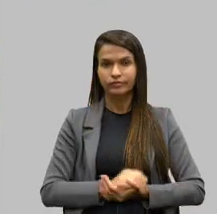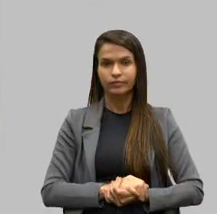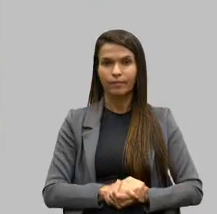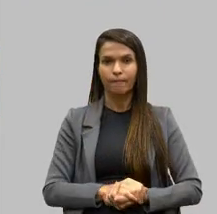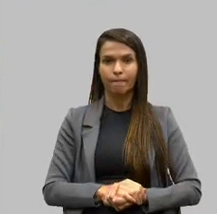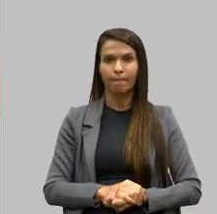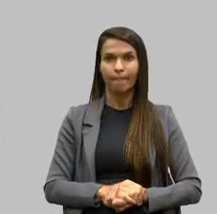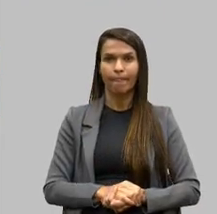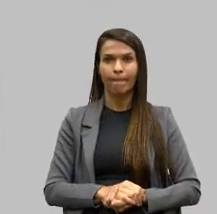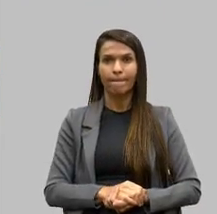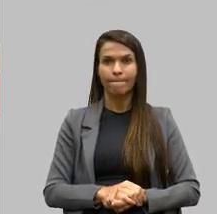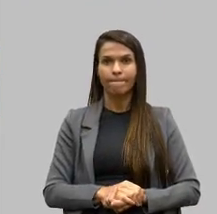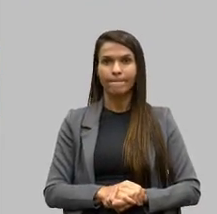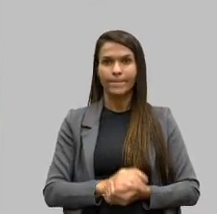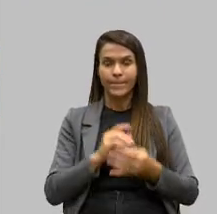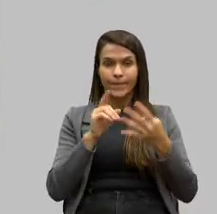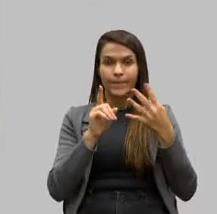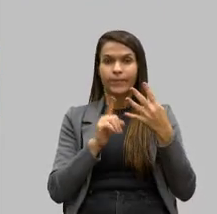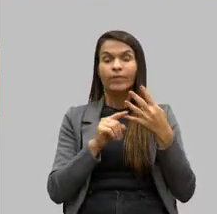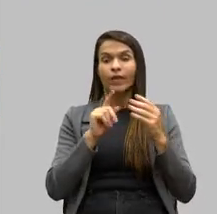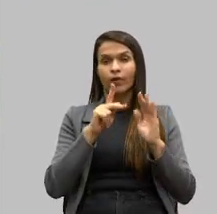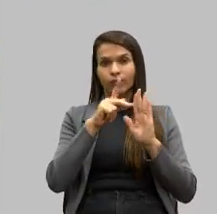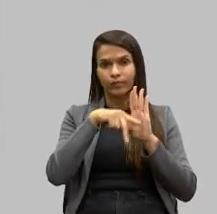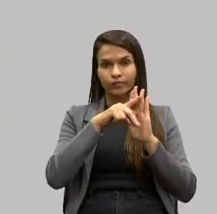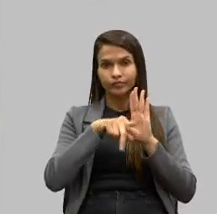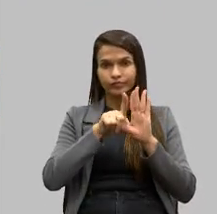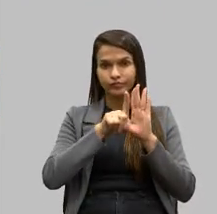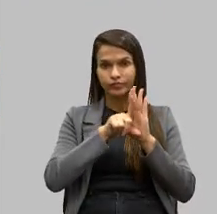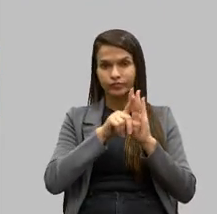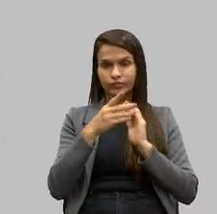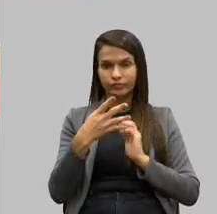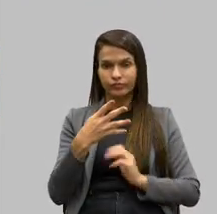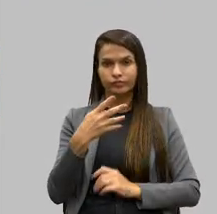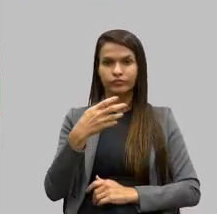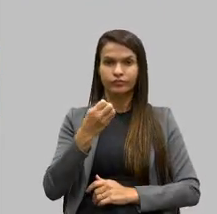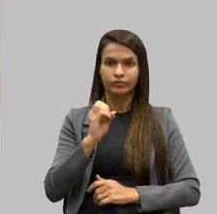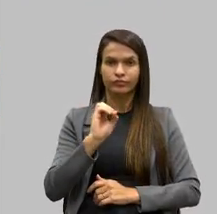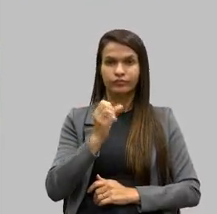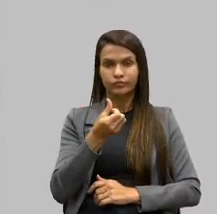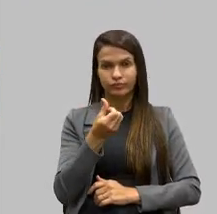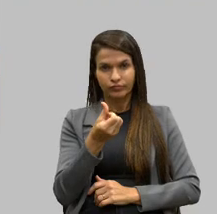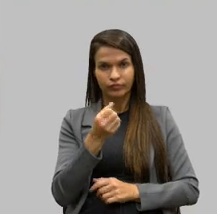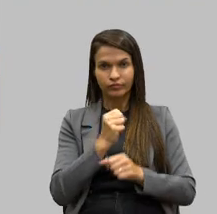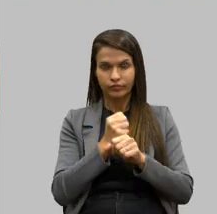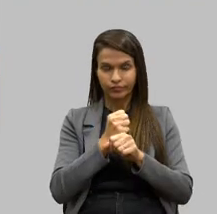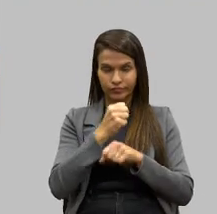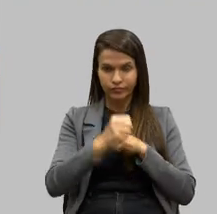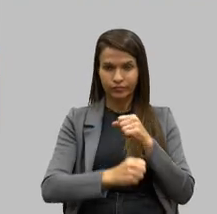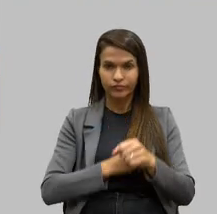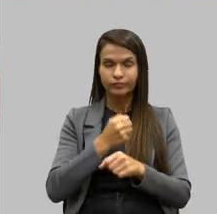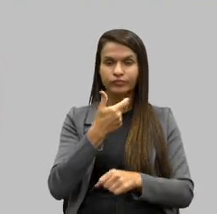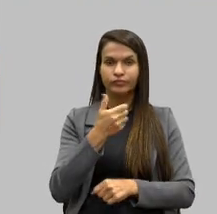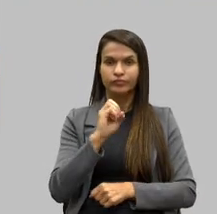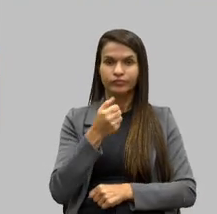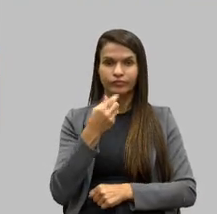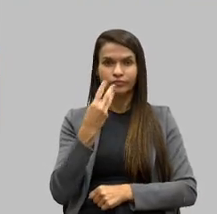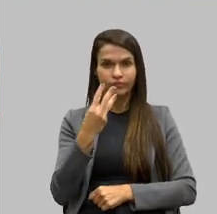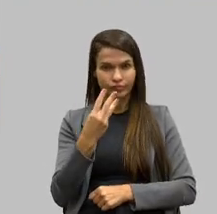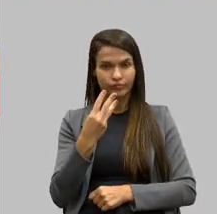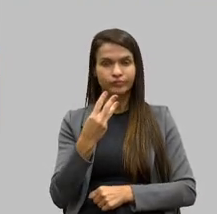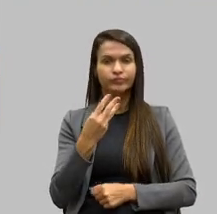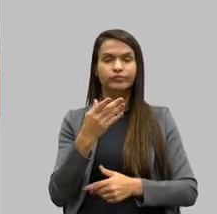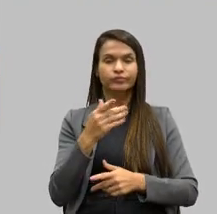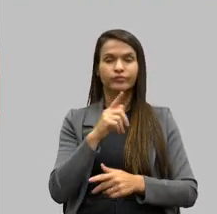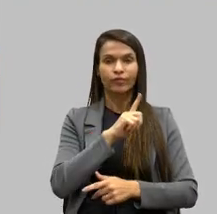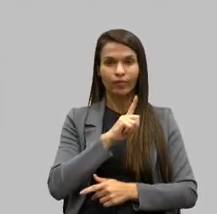O quarto ponto é o projeto de lei 406 de 2023. Ele é de autoria do governador do